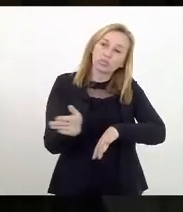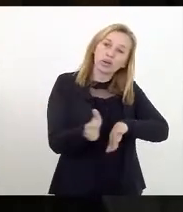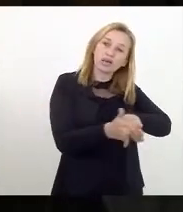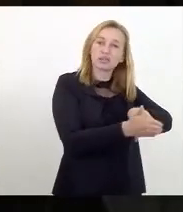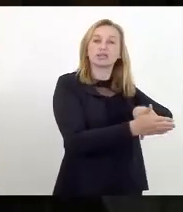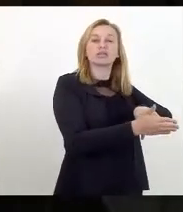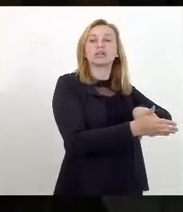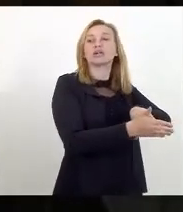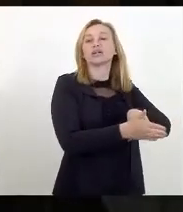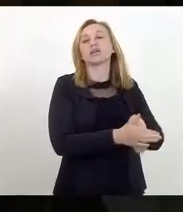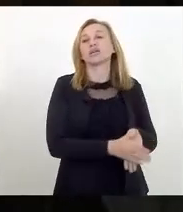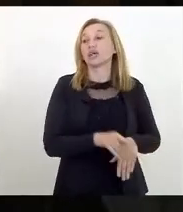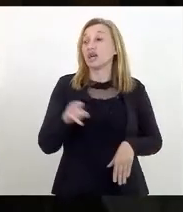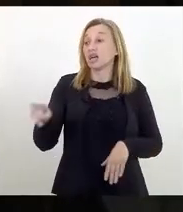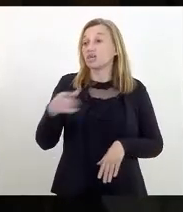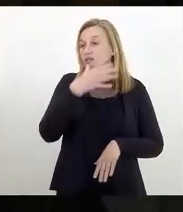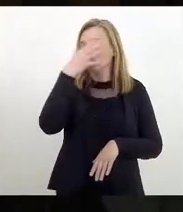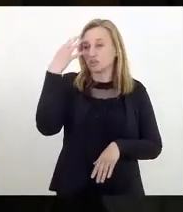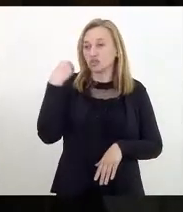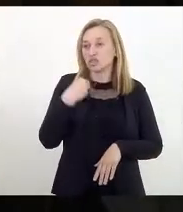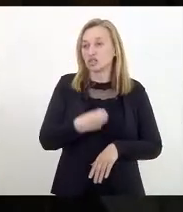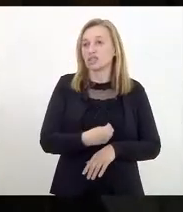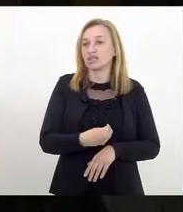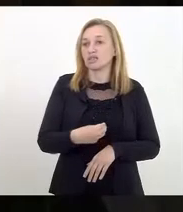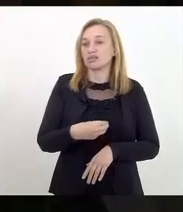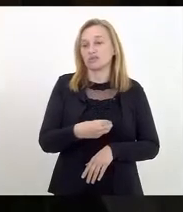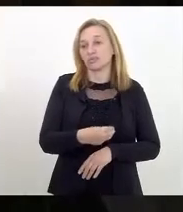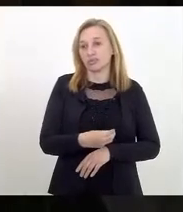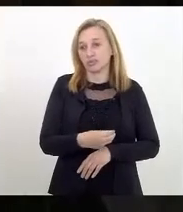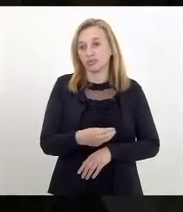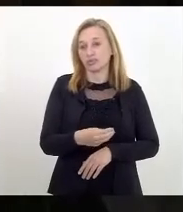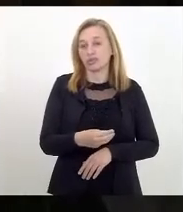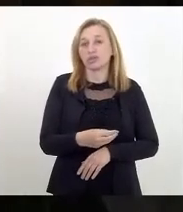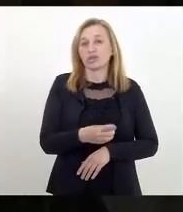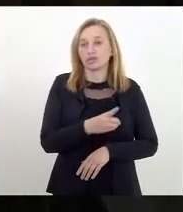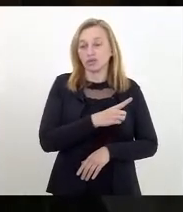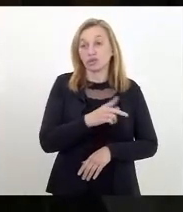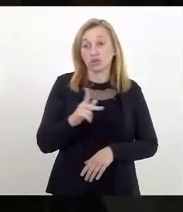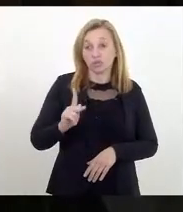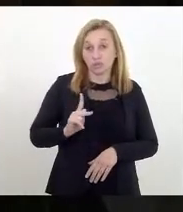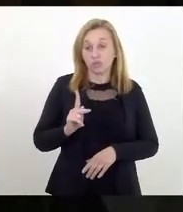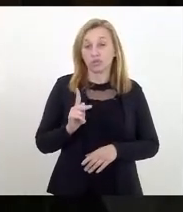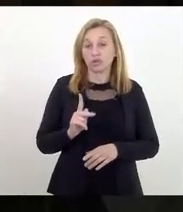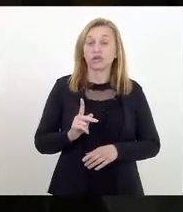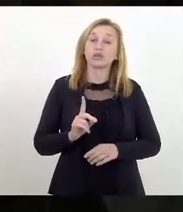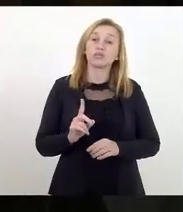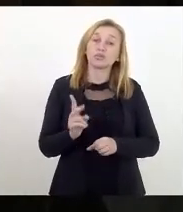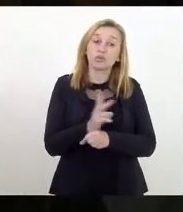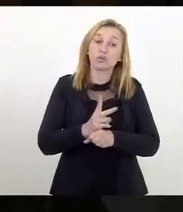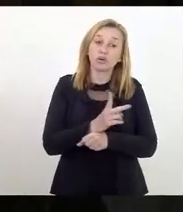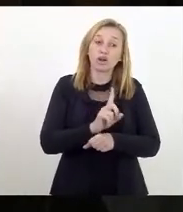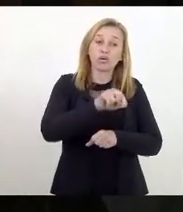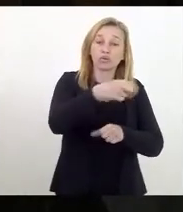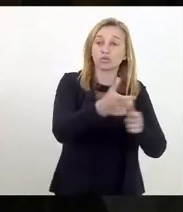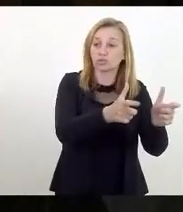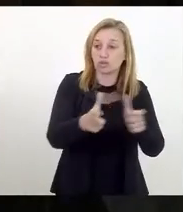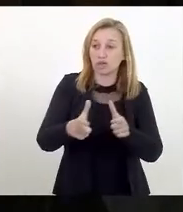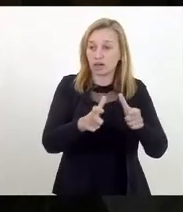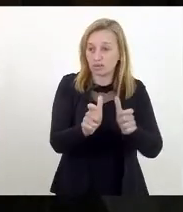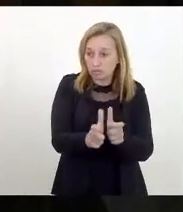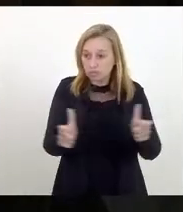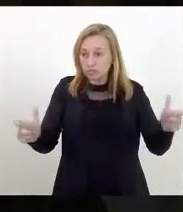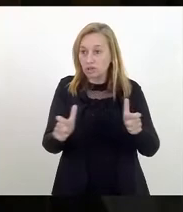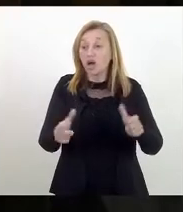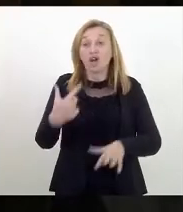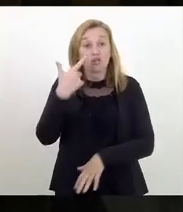eles vão deixando a defensoria, em busca de horizontes maiores, visto que o